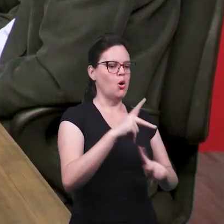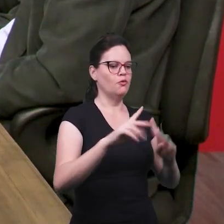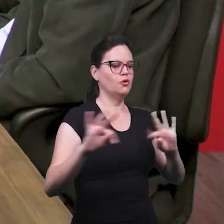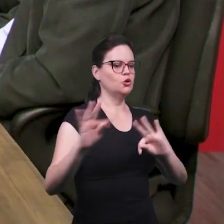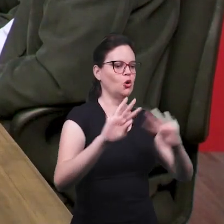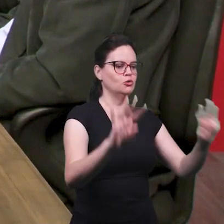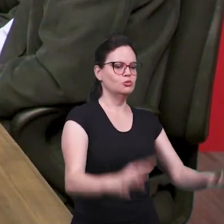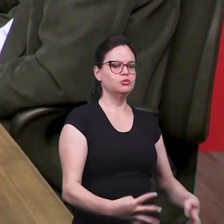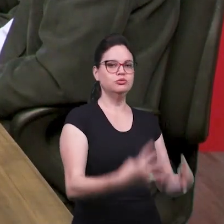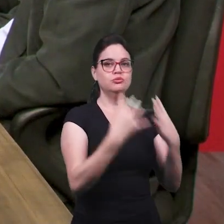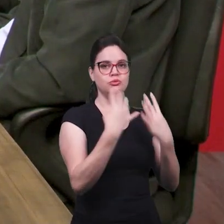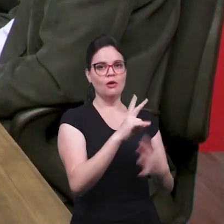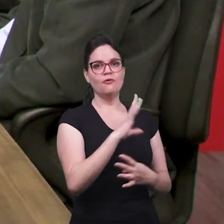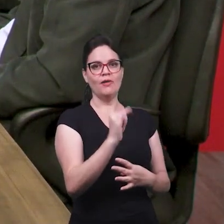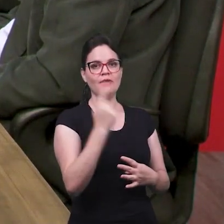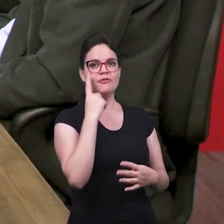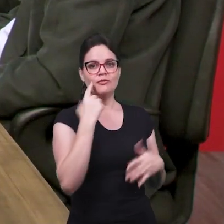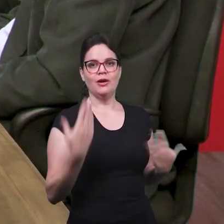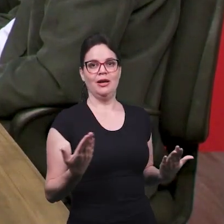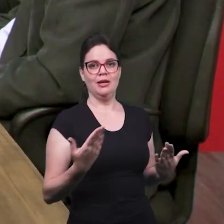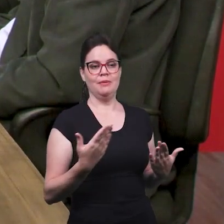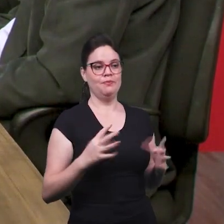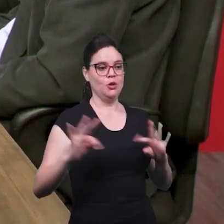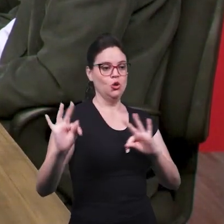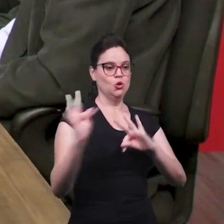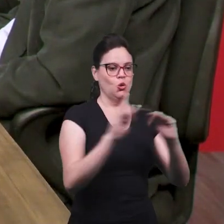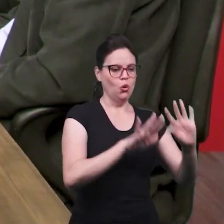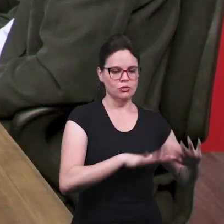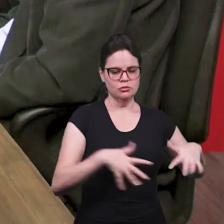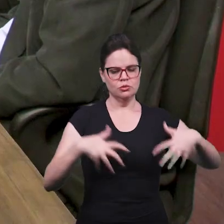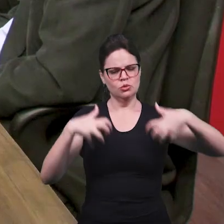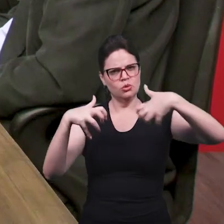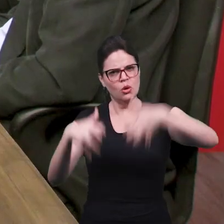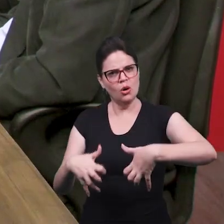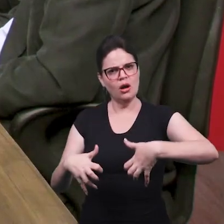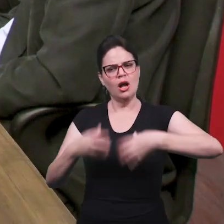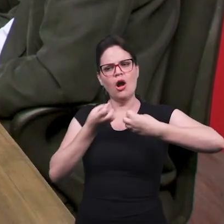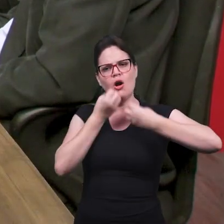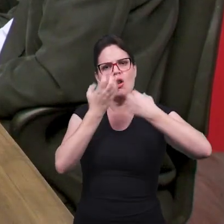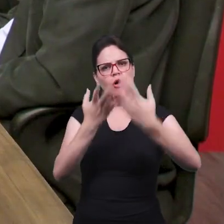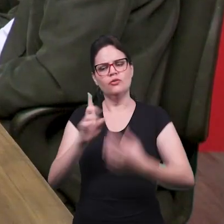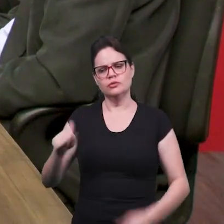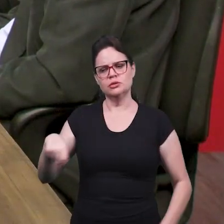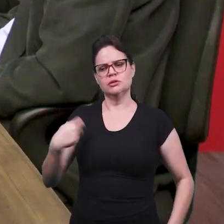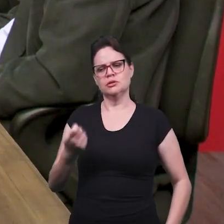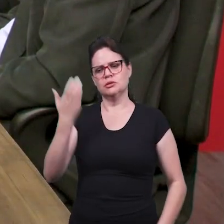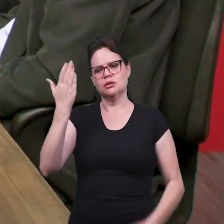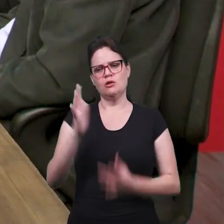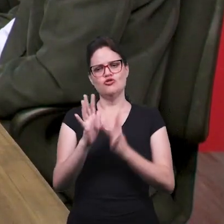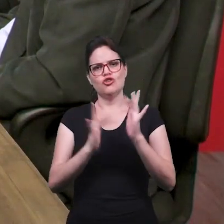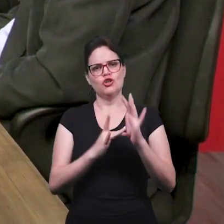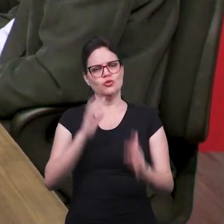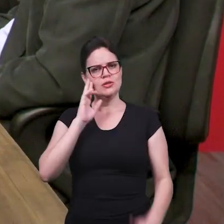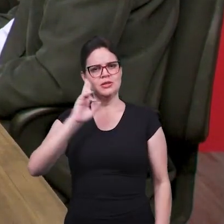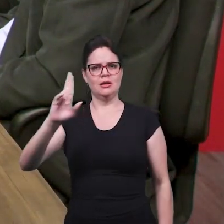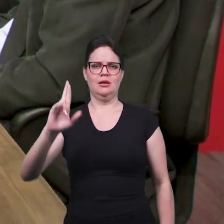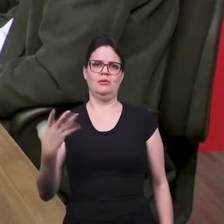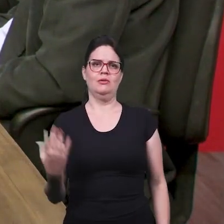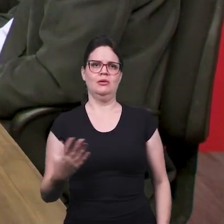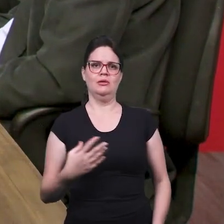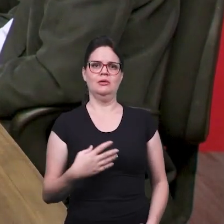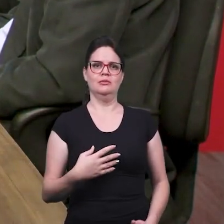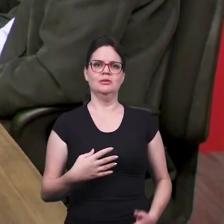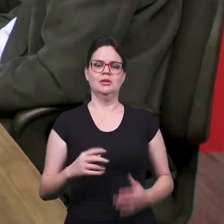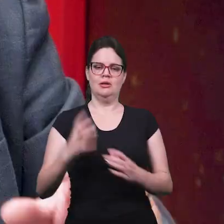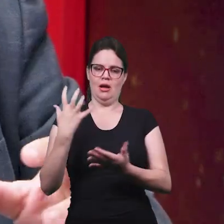e toda língua confessará que o Senhor Jesus é o Senhor. Então é uma situação pública. Aqui é um segredo, isso aí é um mistério